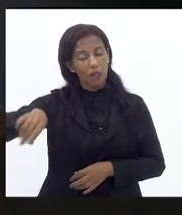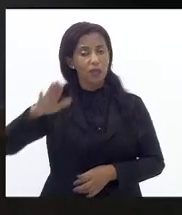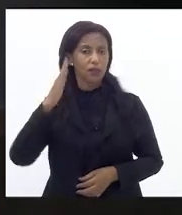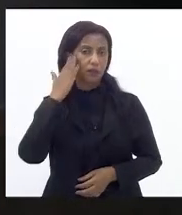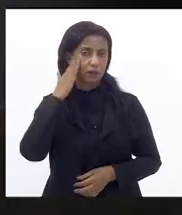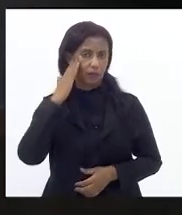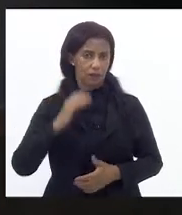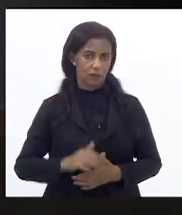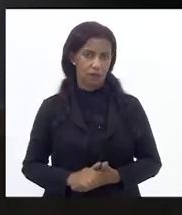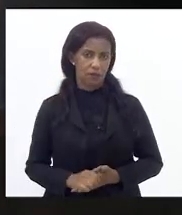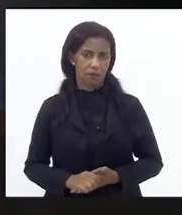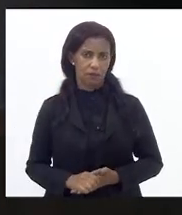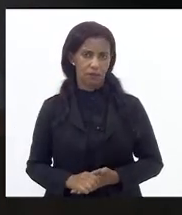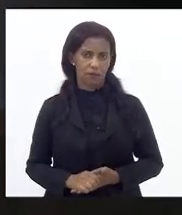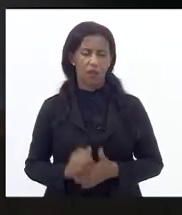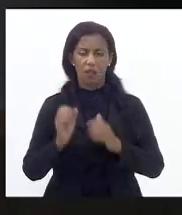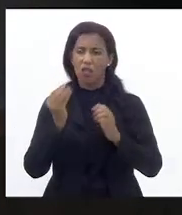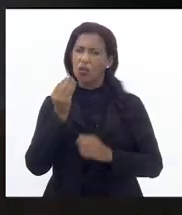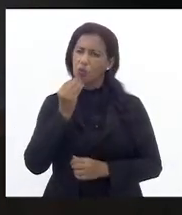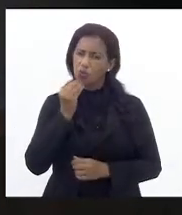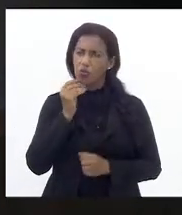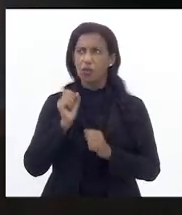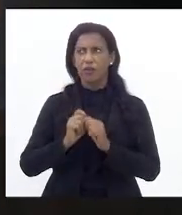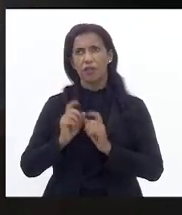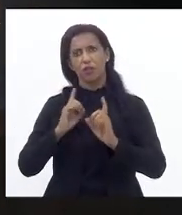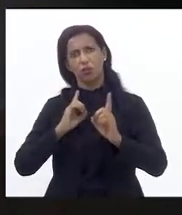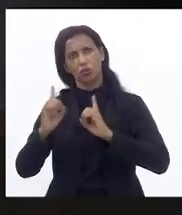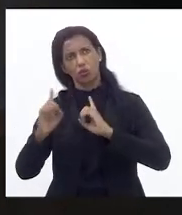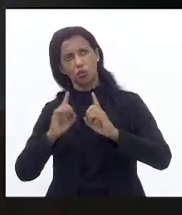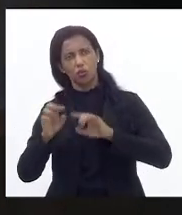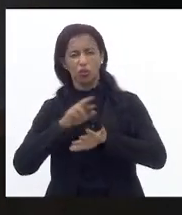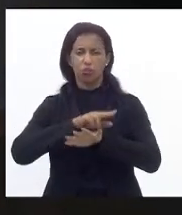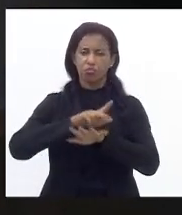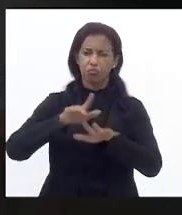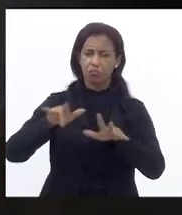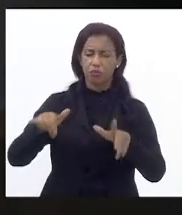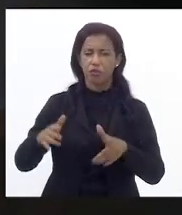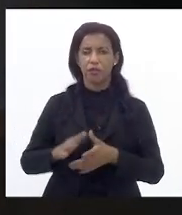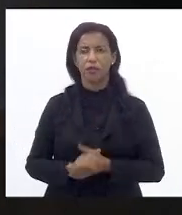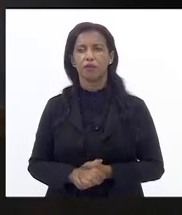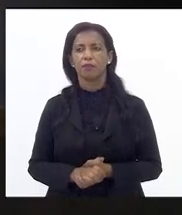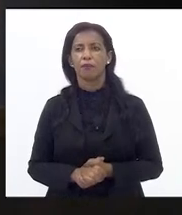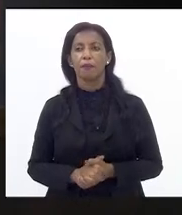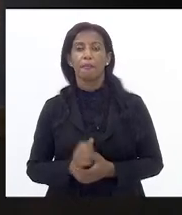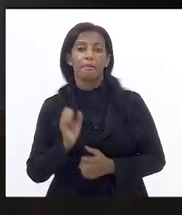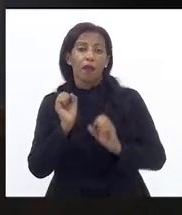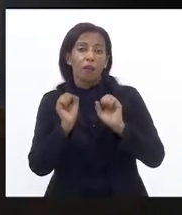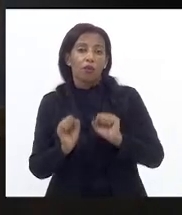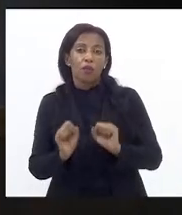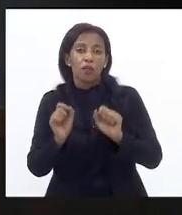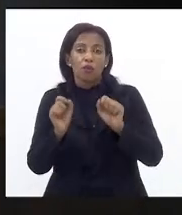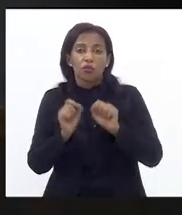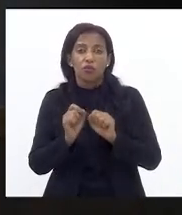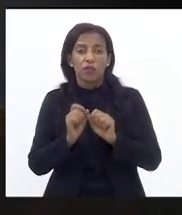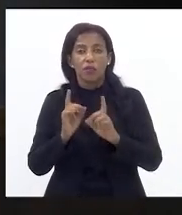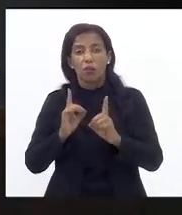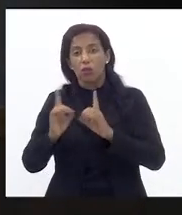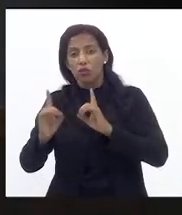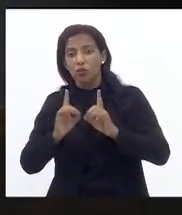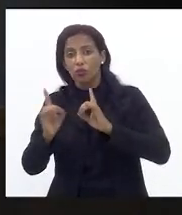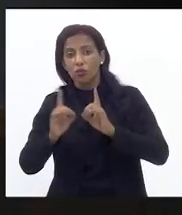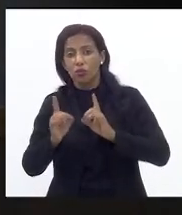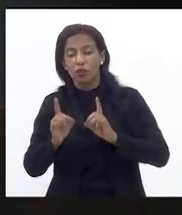que podia fazer aqui discussões Muitas delas nós poderíamos fazer por exemplo a